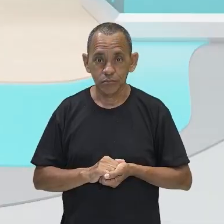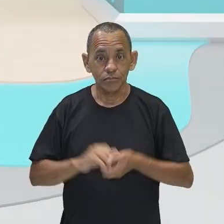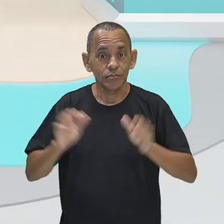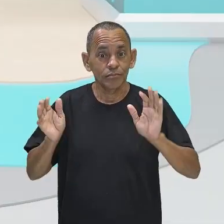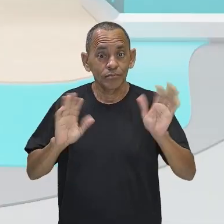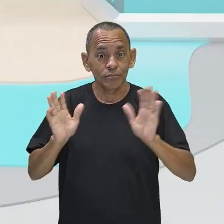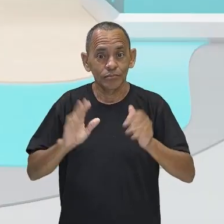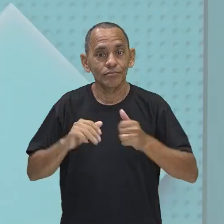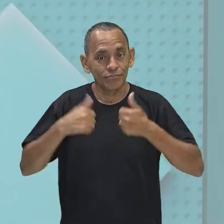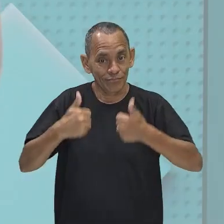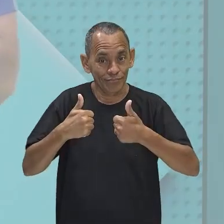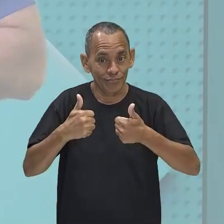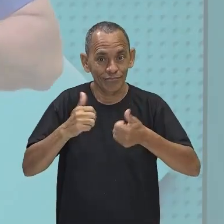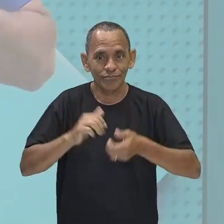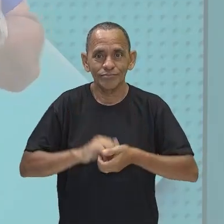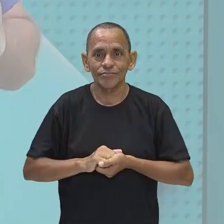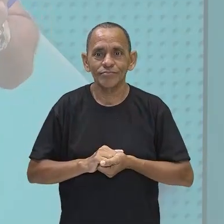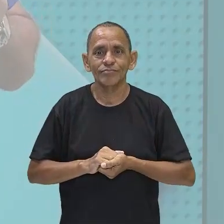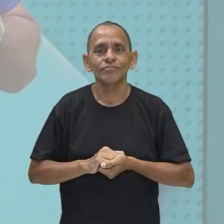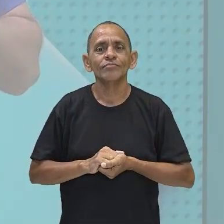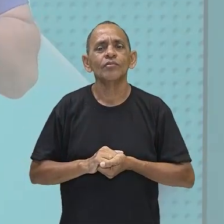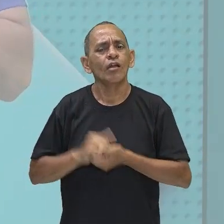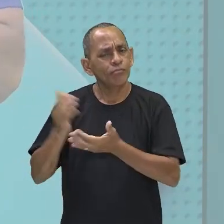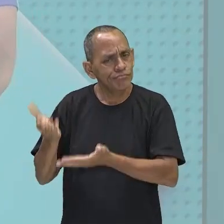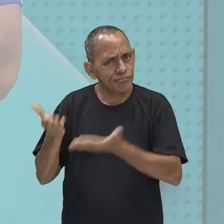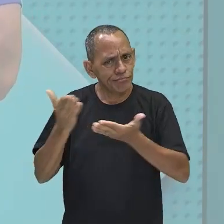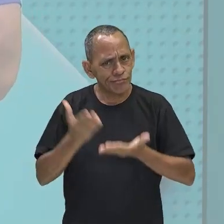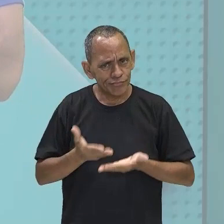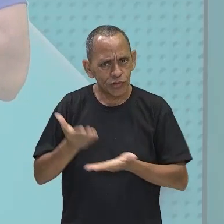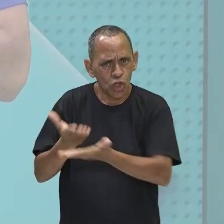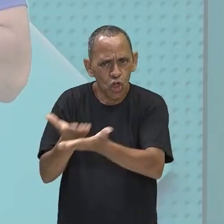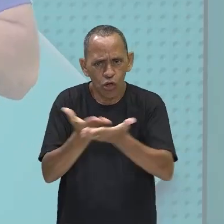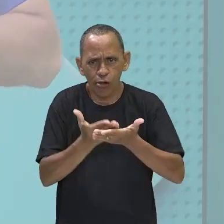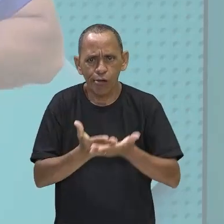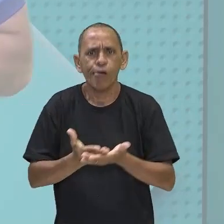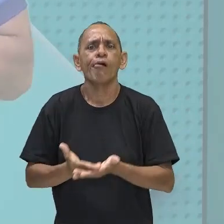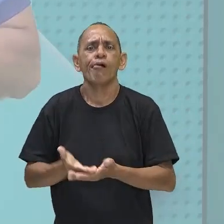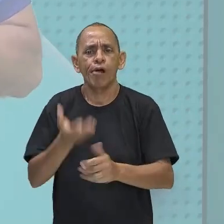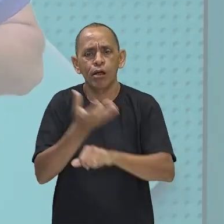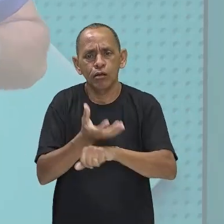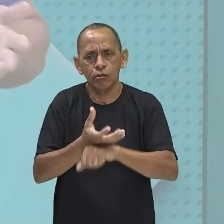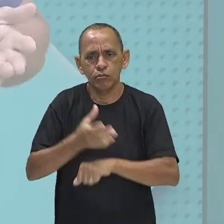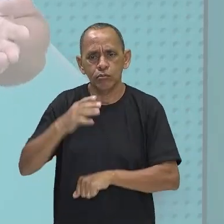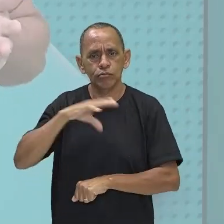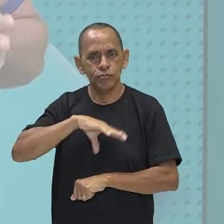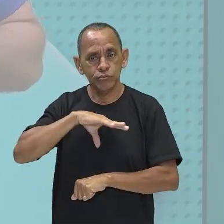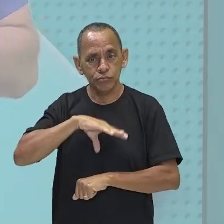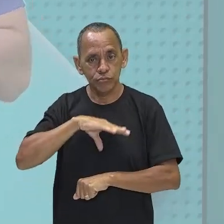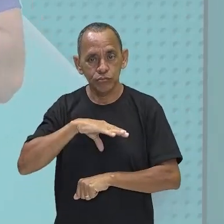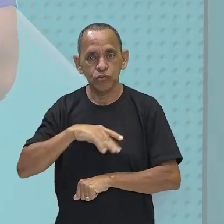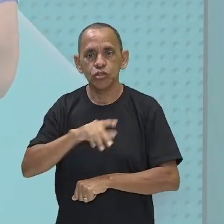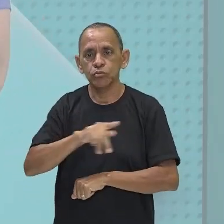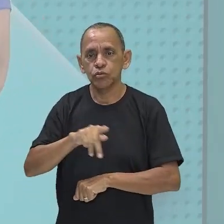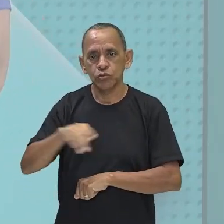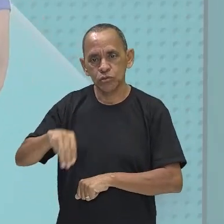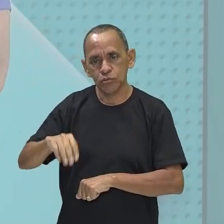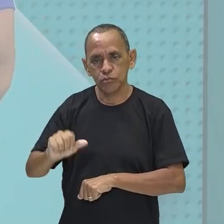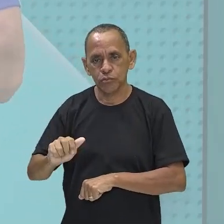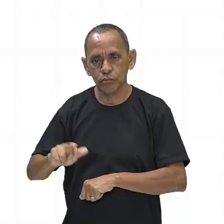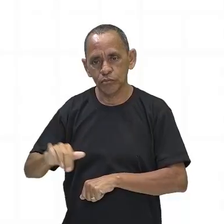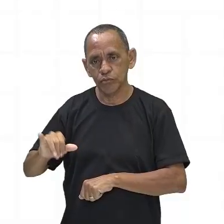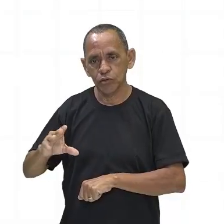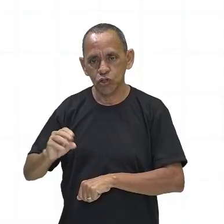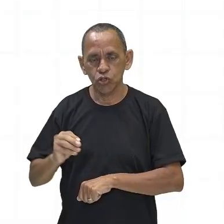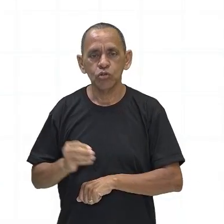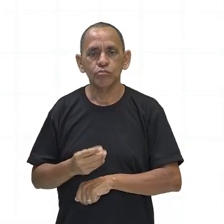Olá, tudo bem? Sejam bem-vindos a mais uma aula de língua portuguesa. Eu sou o professor Mário. Vamos à aula de